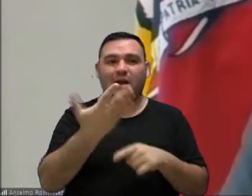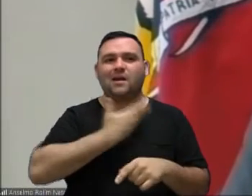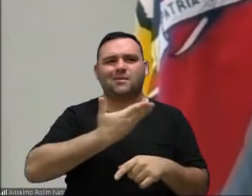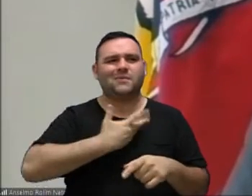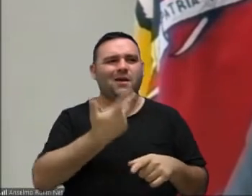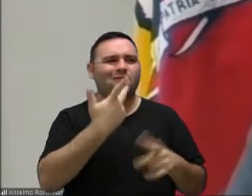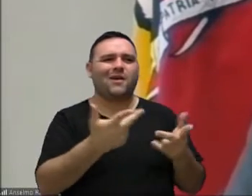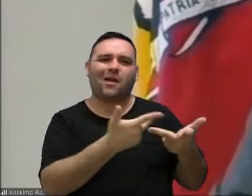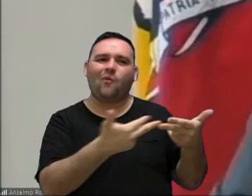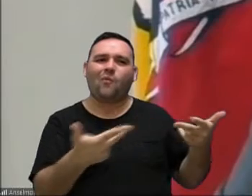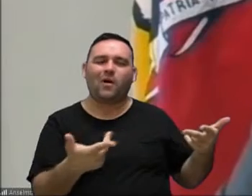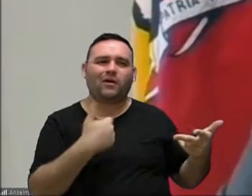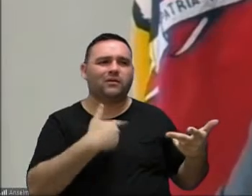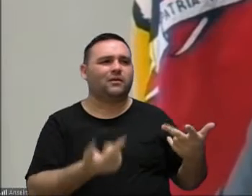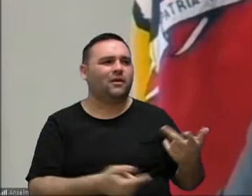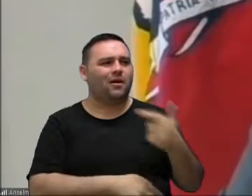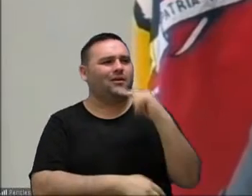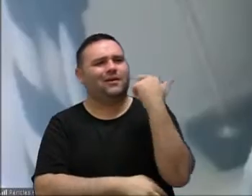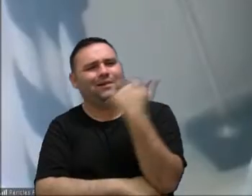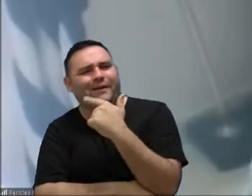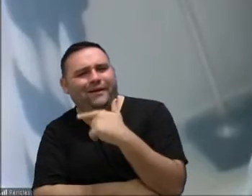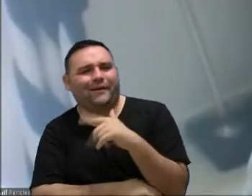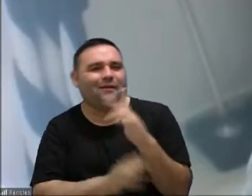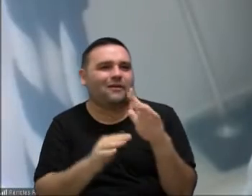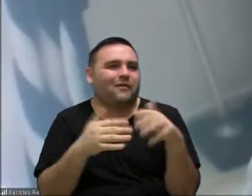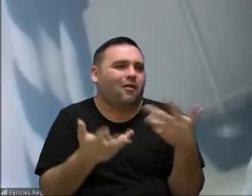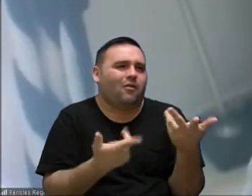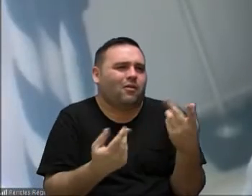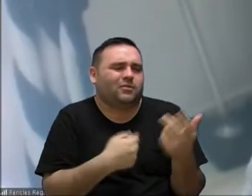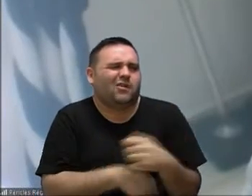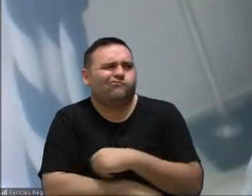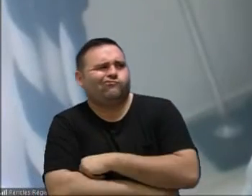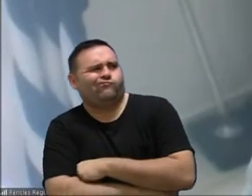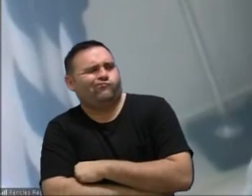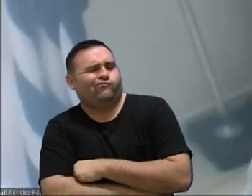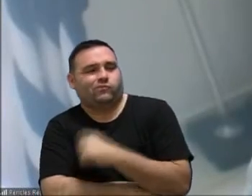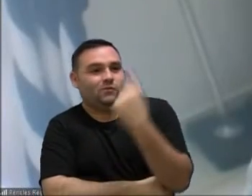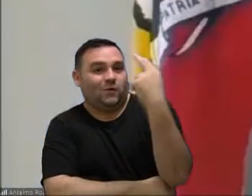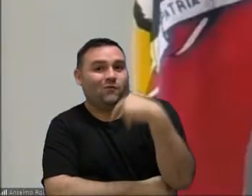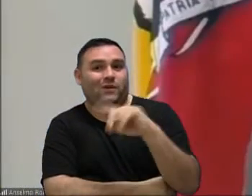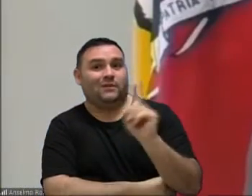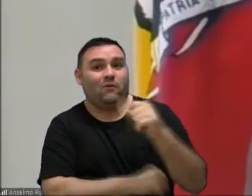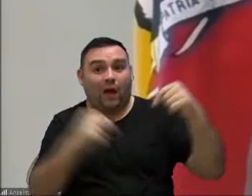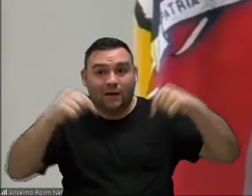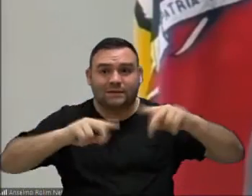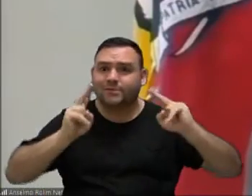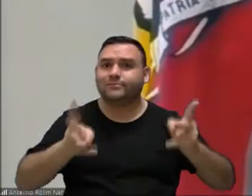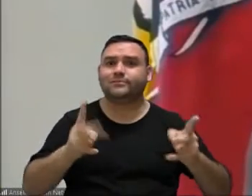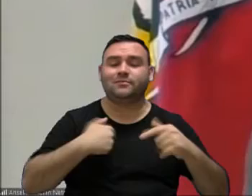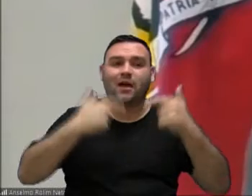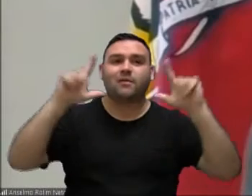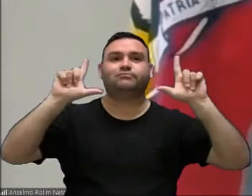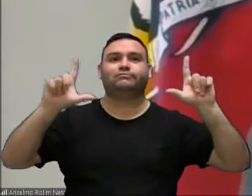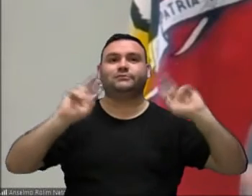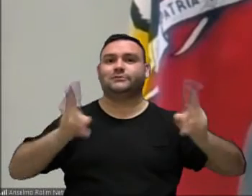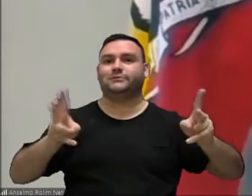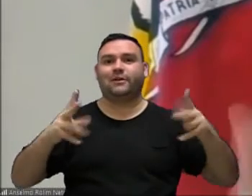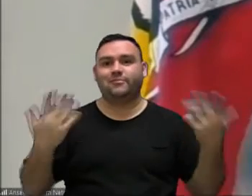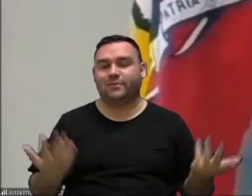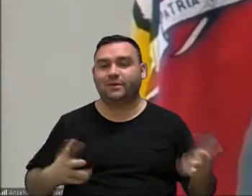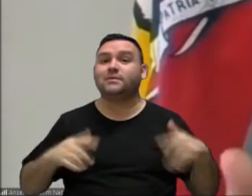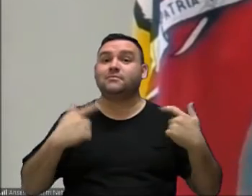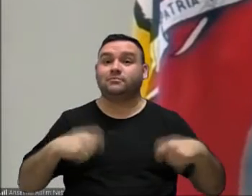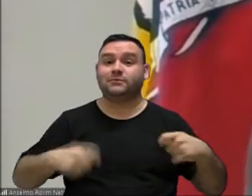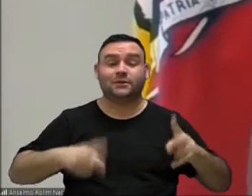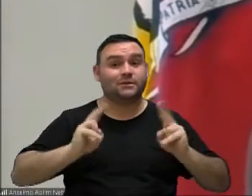colega fala alguma coisa ou eu dou risada ou eu faço uma careta não aparece aqui o tempo todo fica aparecendo o meu rosto então eu